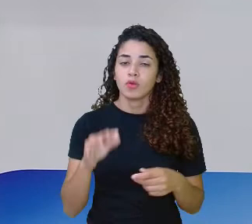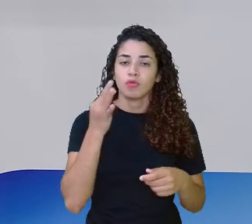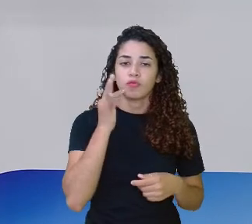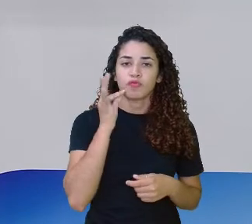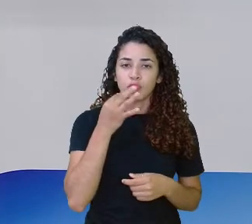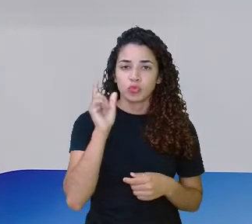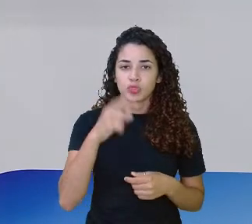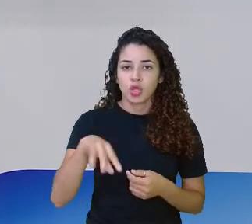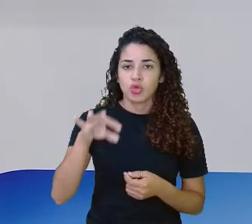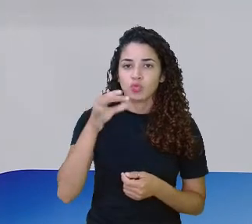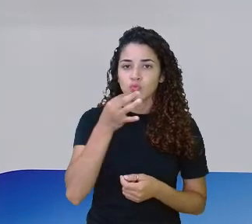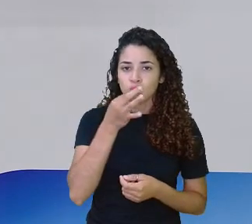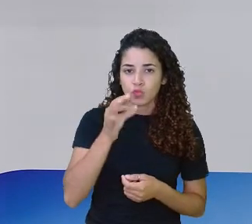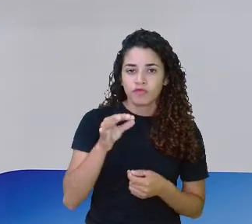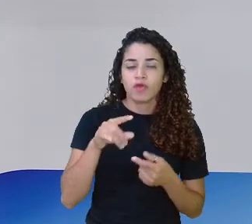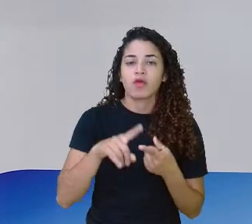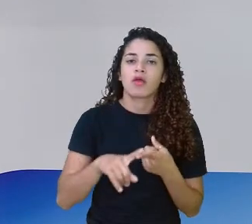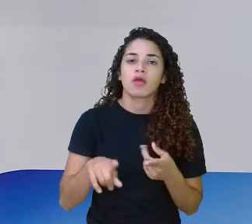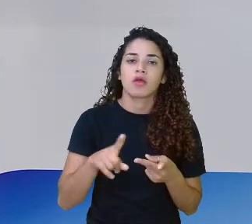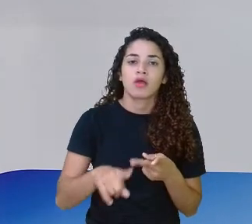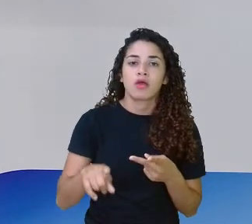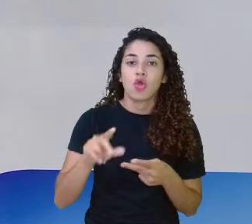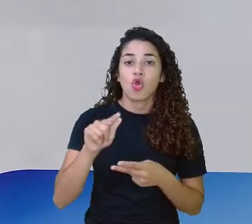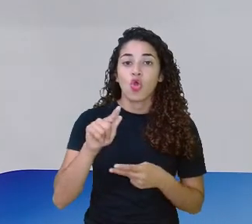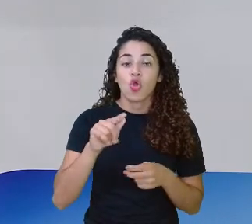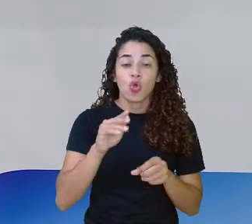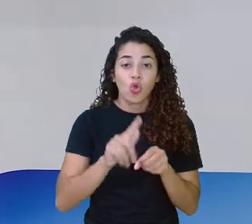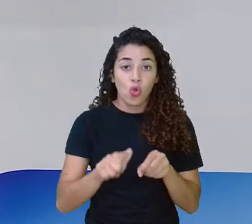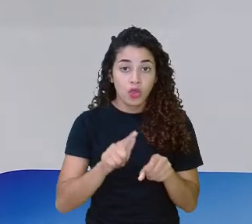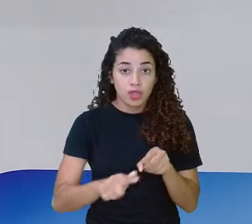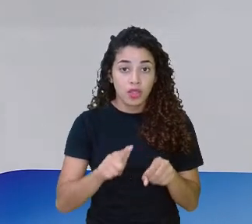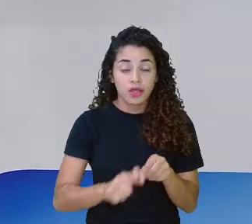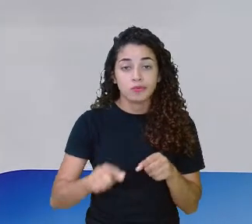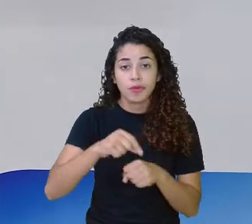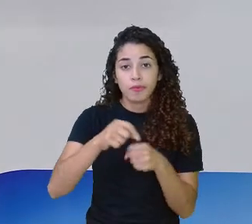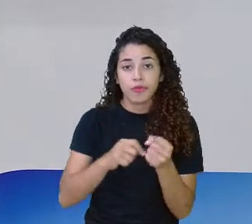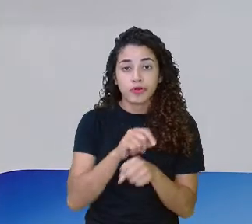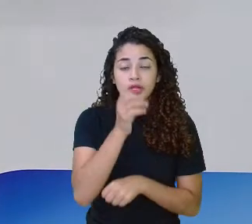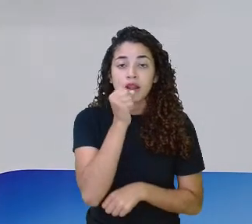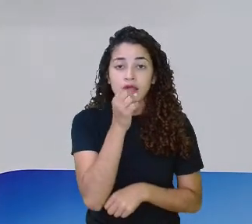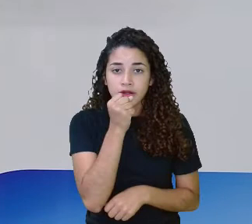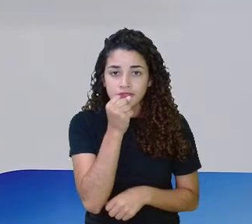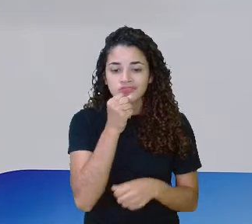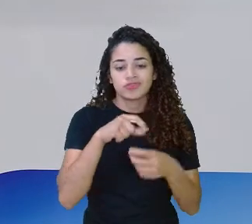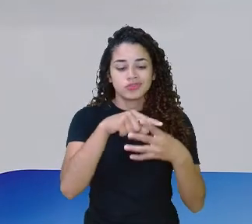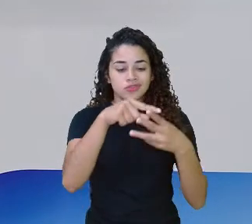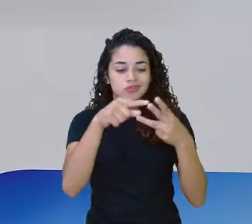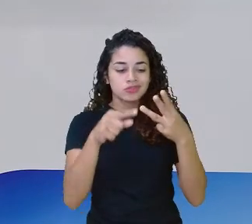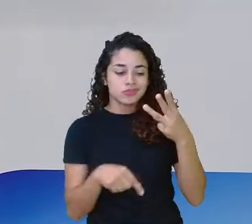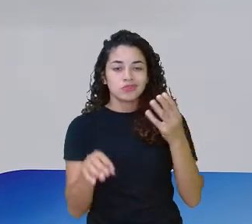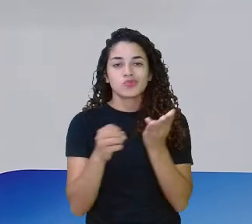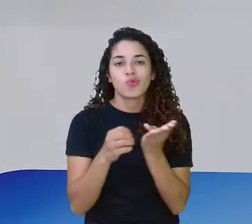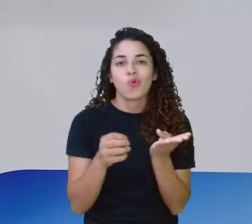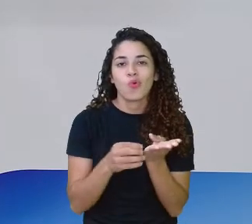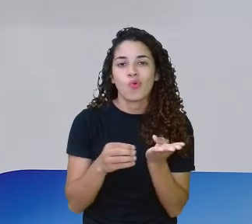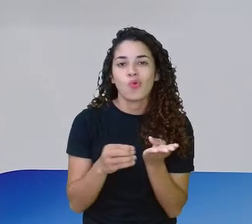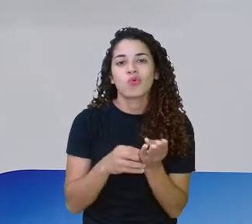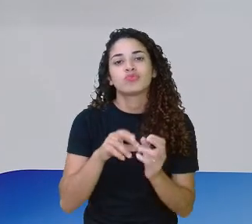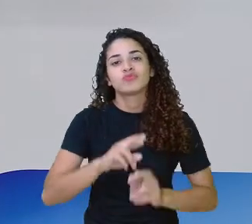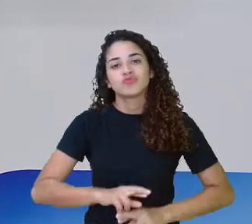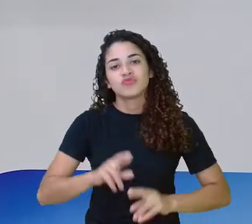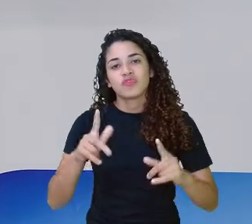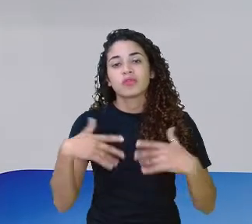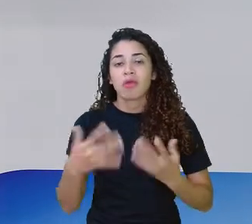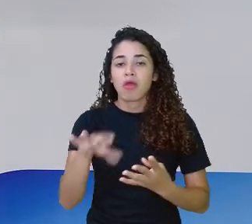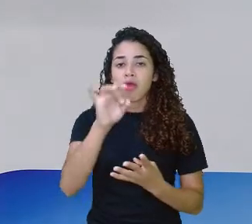frutas são uva, goiaba, morango e laranja. Não são três copos diferentes? Então, cada